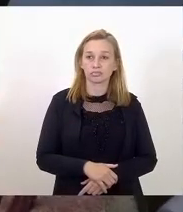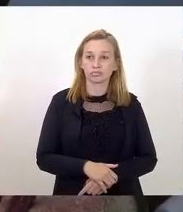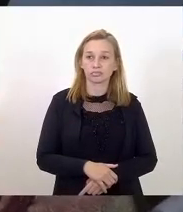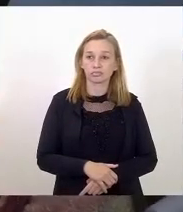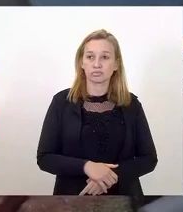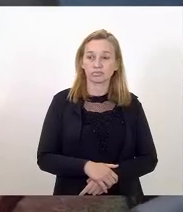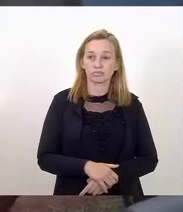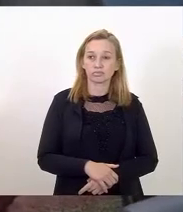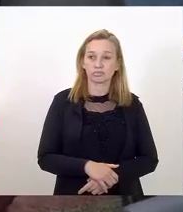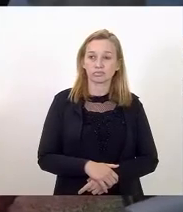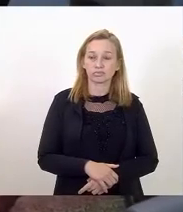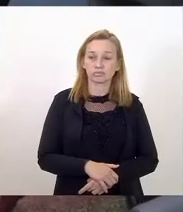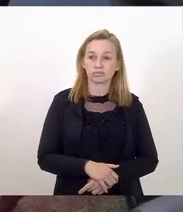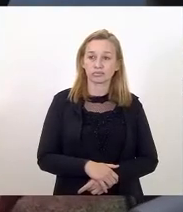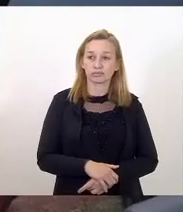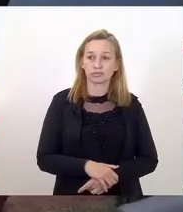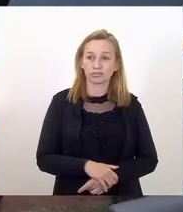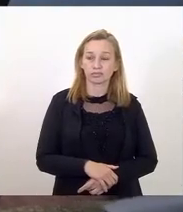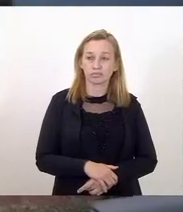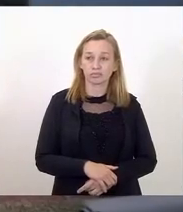Pode cantar a verificação, presidente?